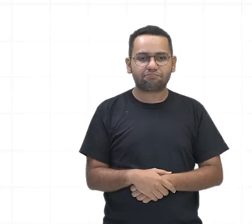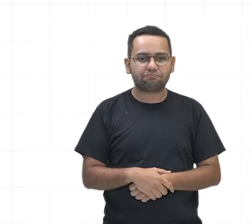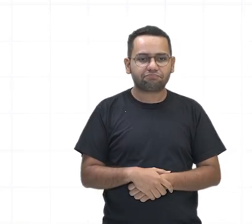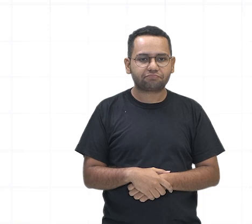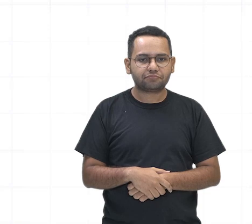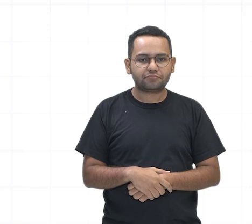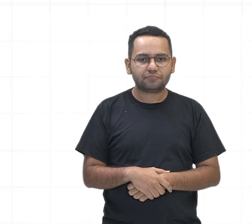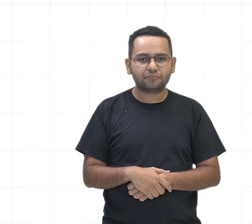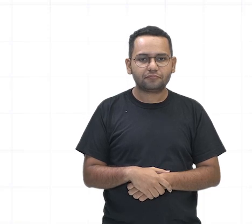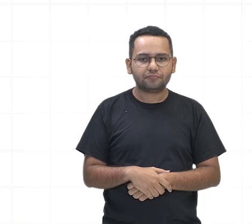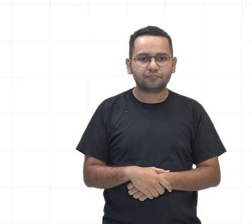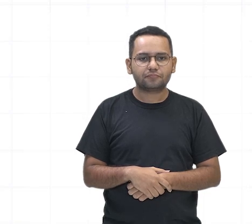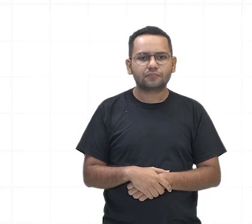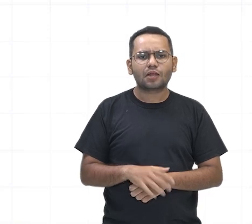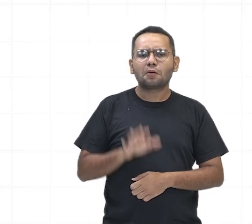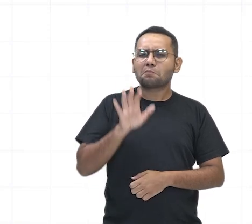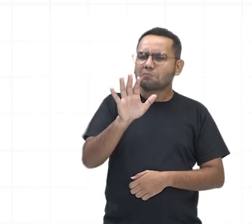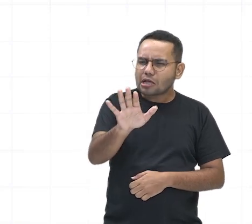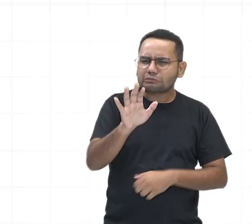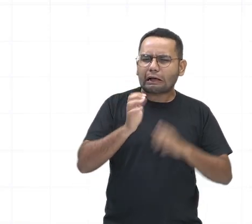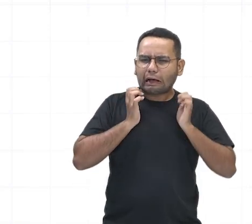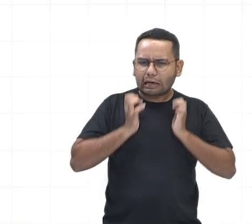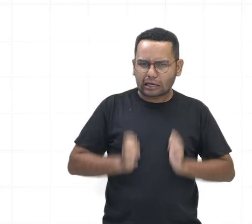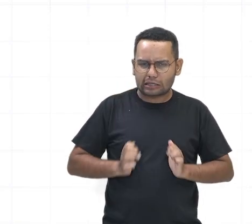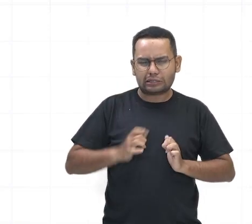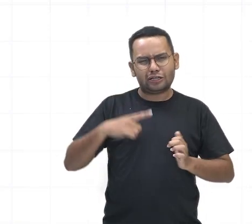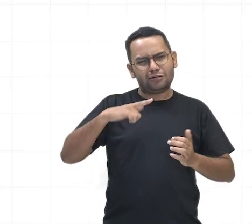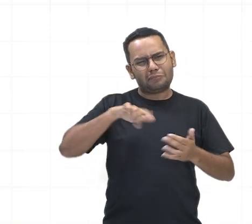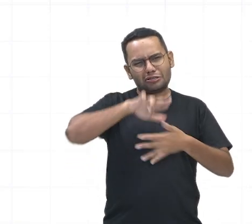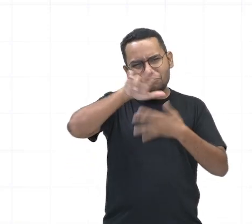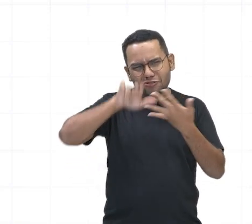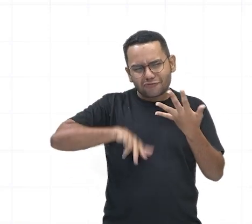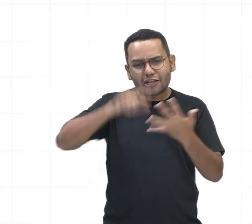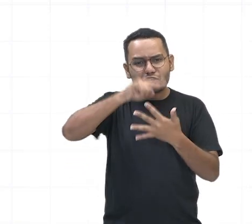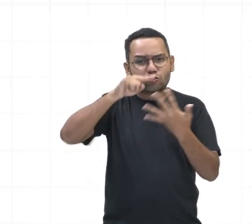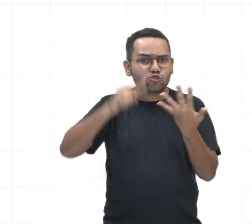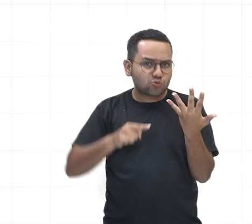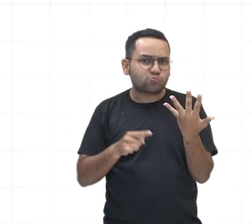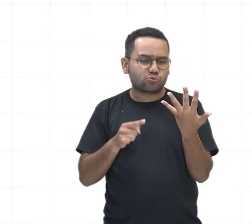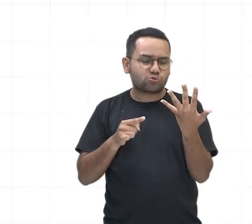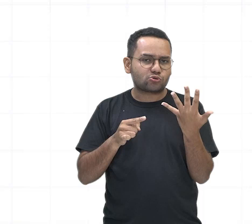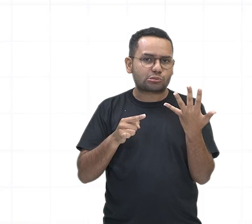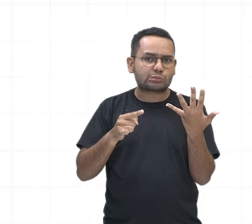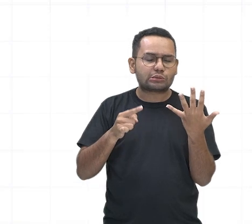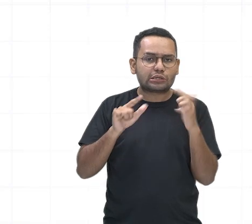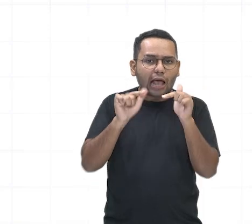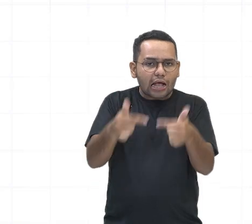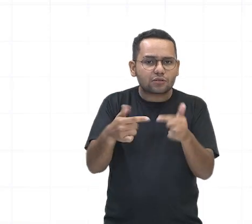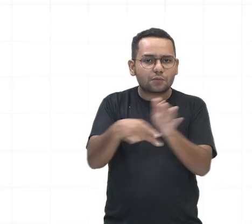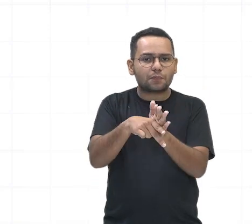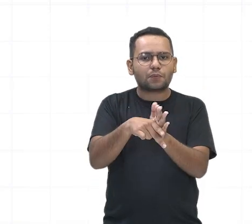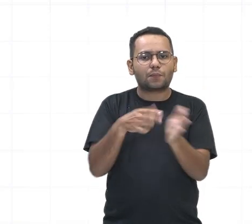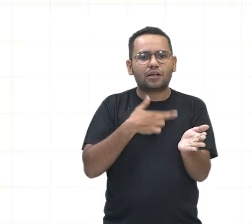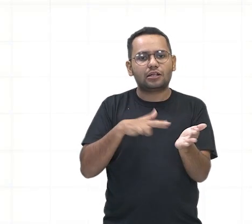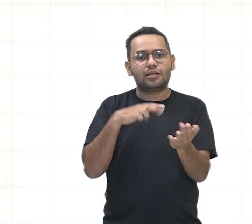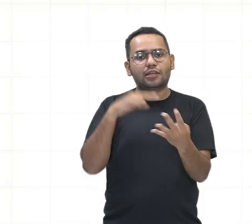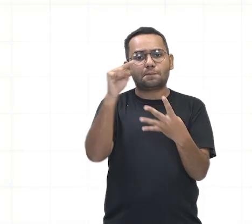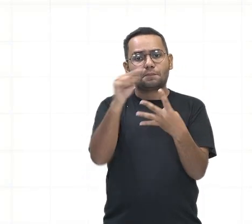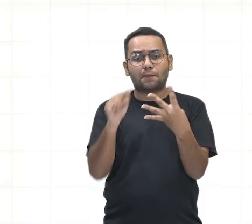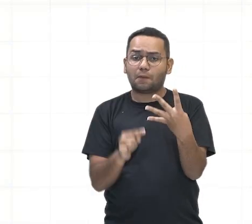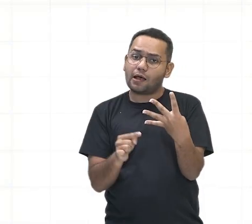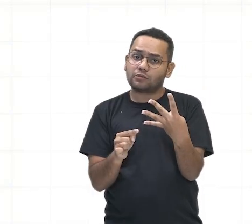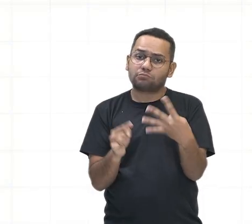se constitui praticamente em 4 regras fundamentais. Primeiro, preservar a